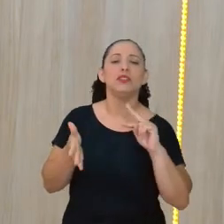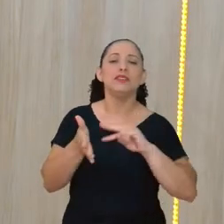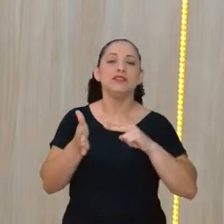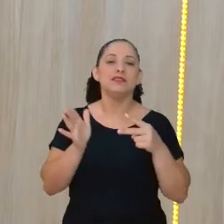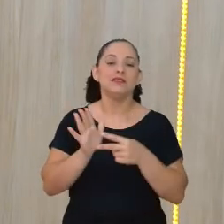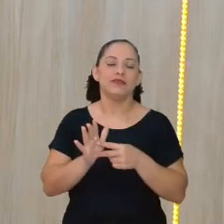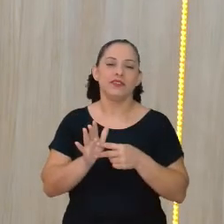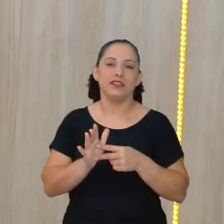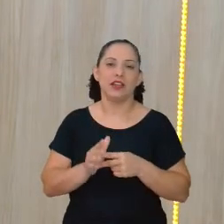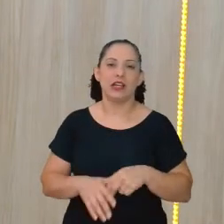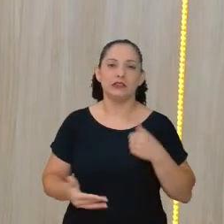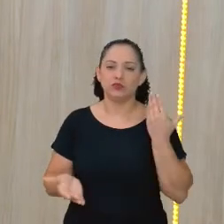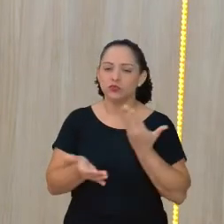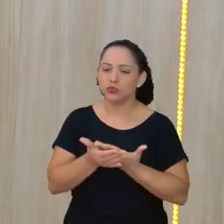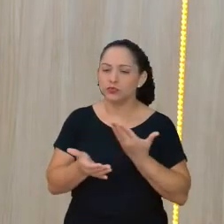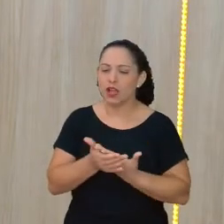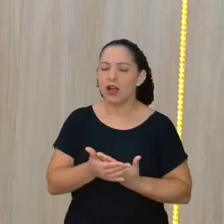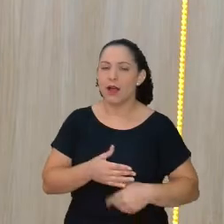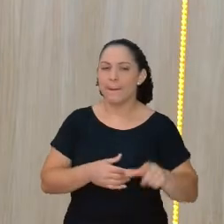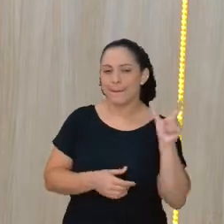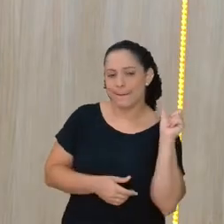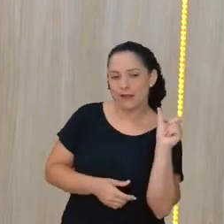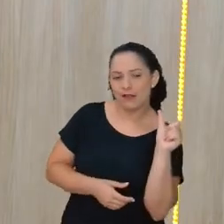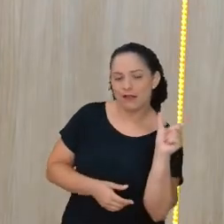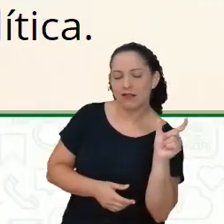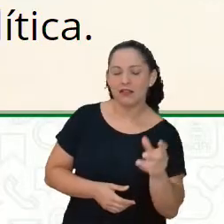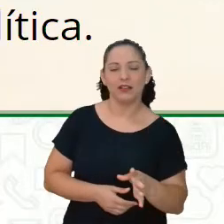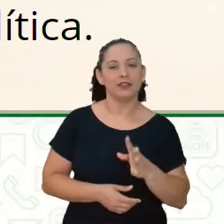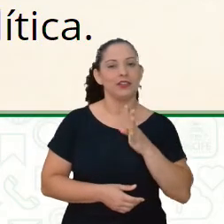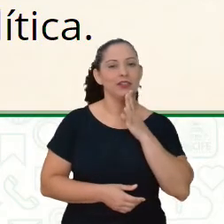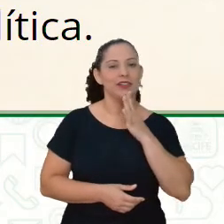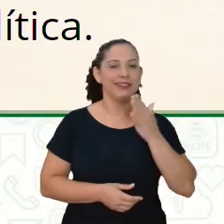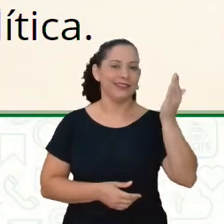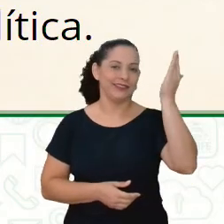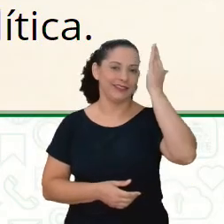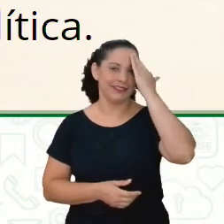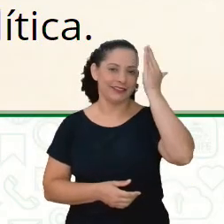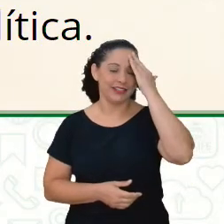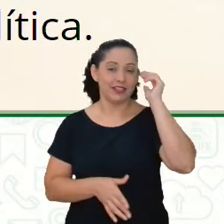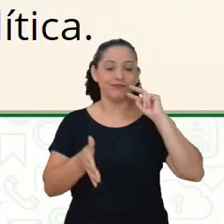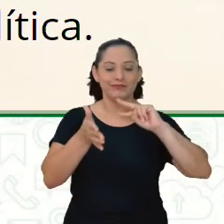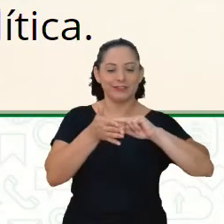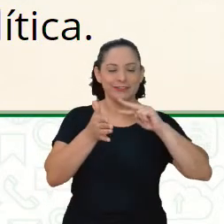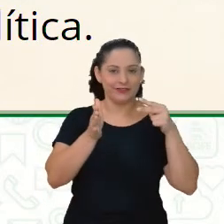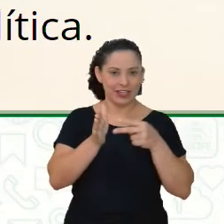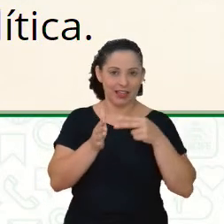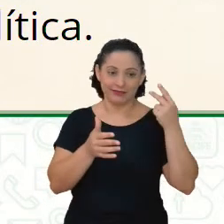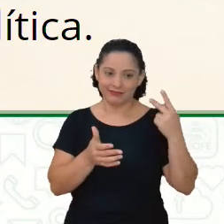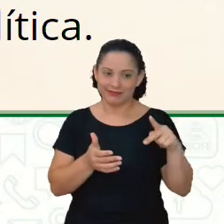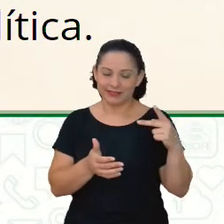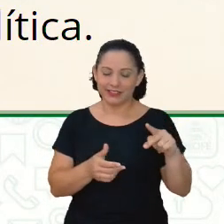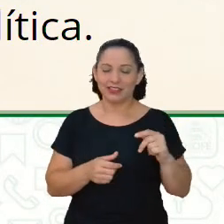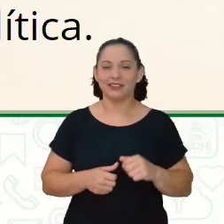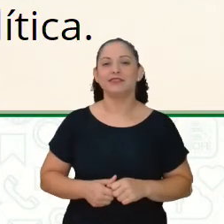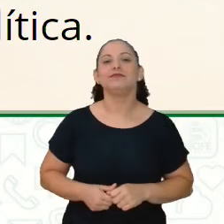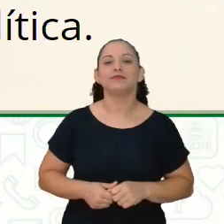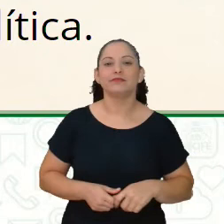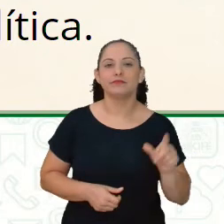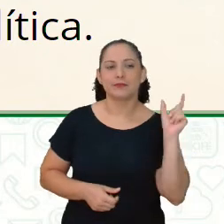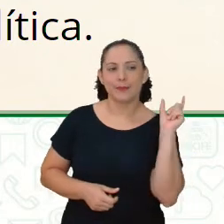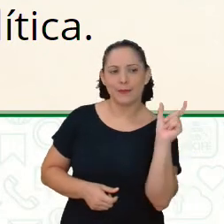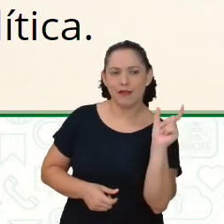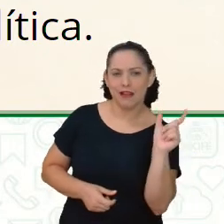Porque quando a gente estuda a origem da palavra, a gente entende o seu significado. Ó, a palavra